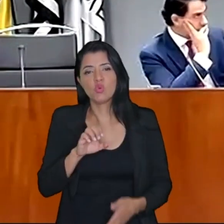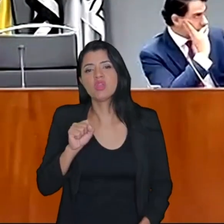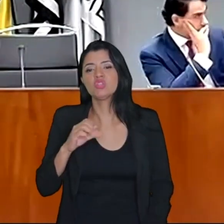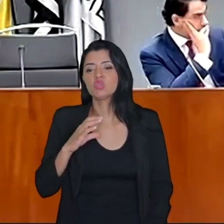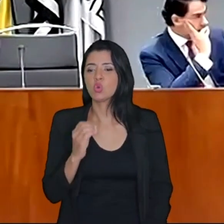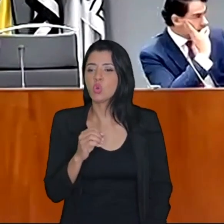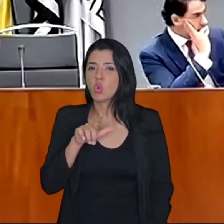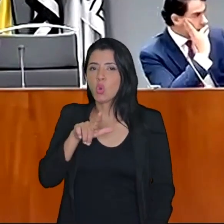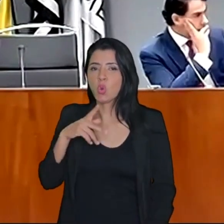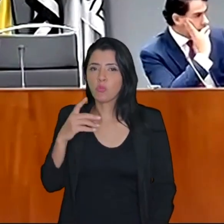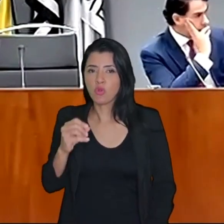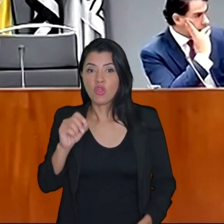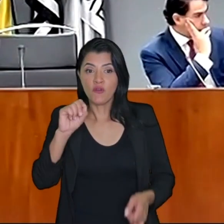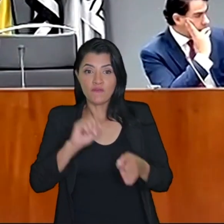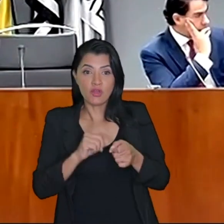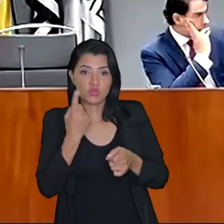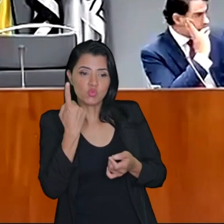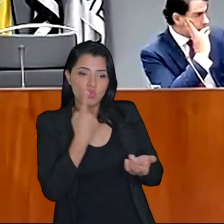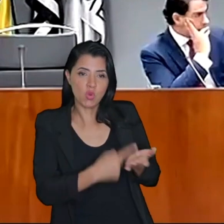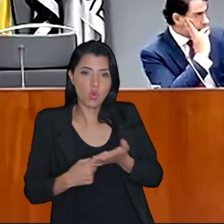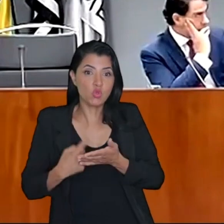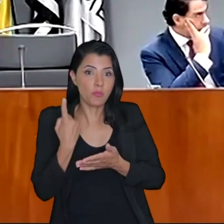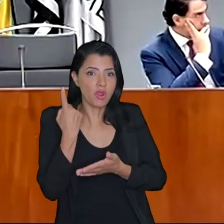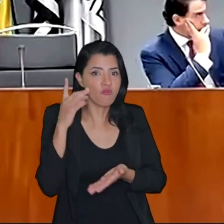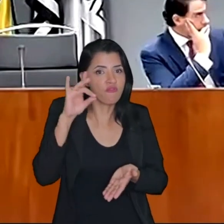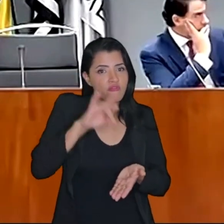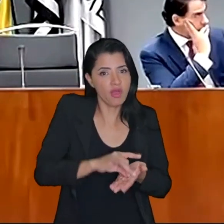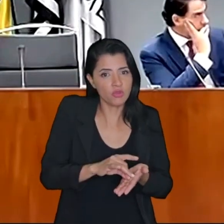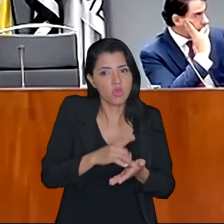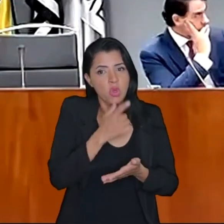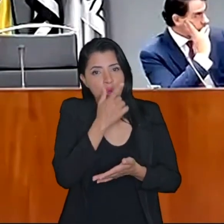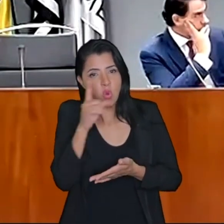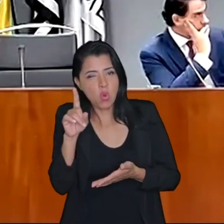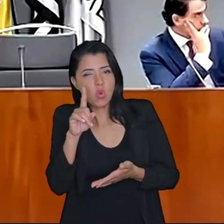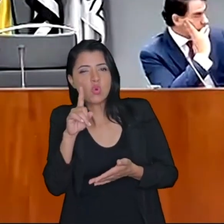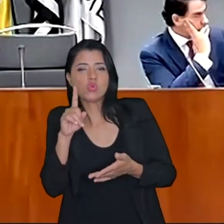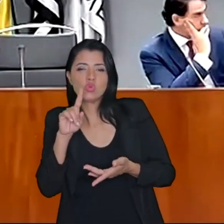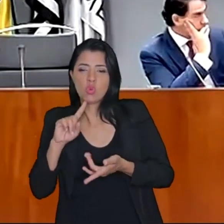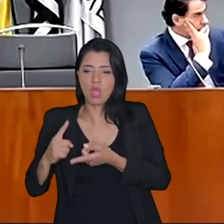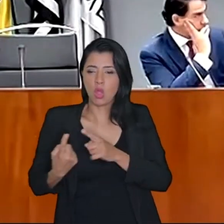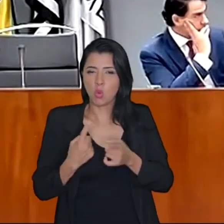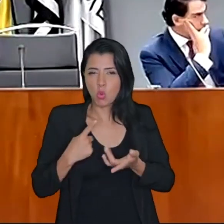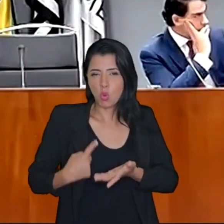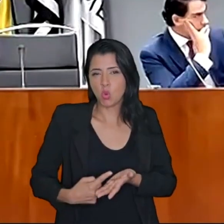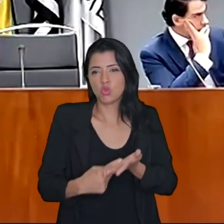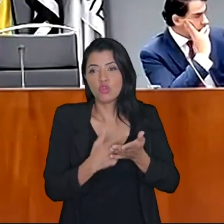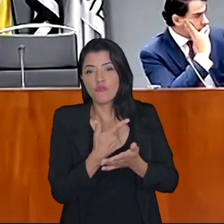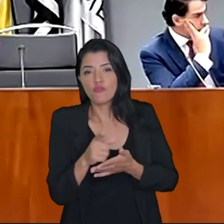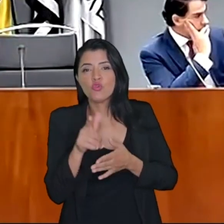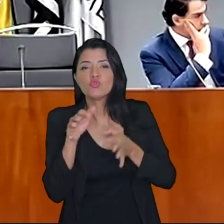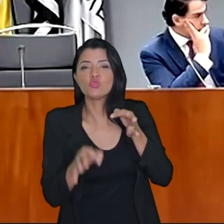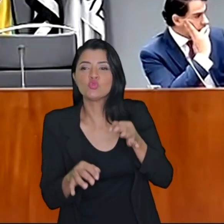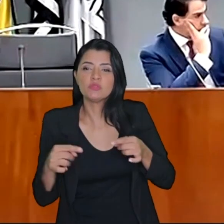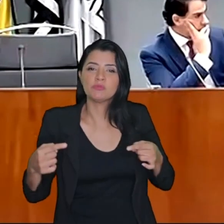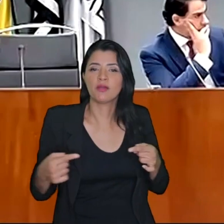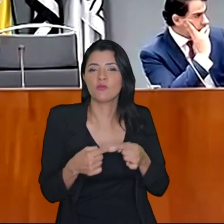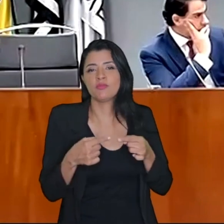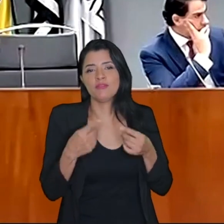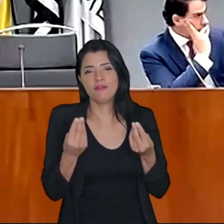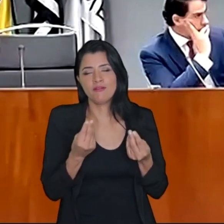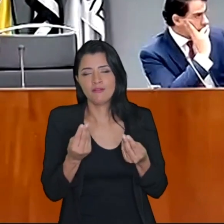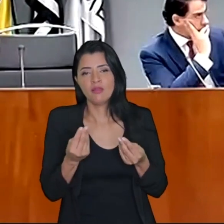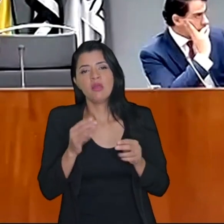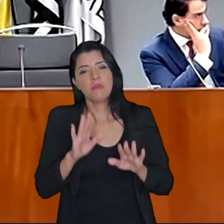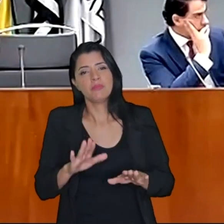um acordo para um fato investigado. Se eu quero fazer um outro acordo por outro fato, eu vou no juiz competente para o outro acordo. É claro que nós perdemos